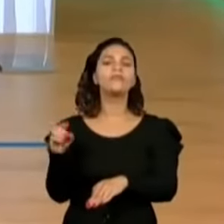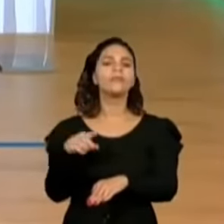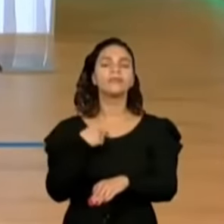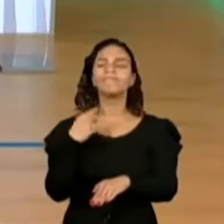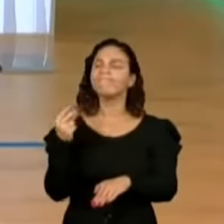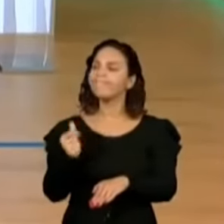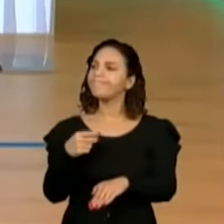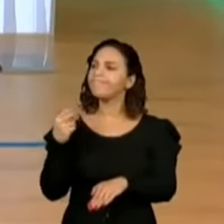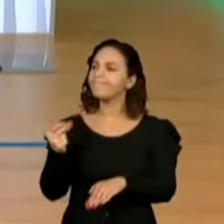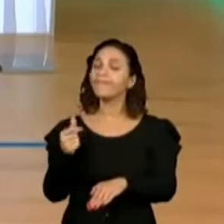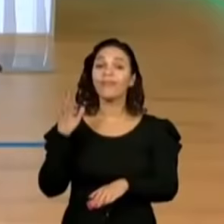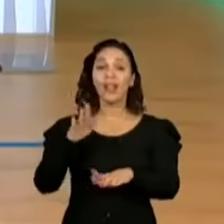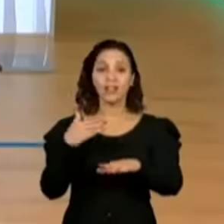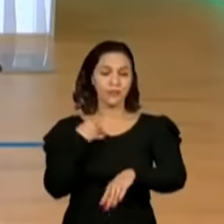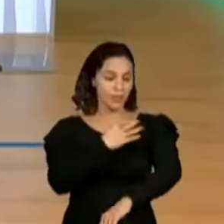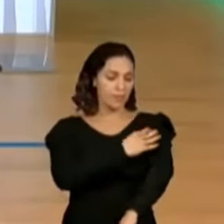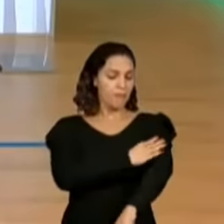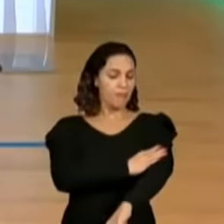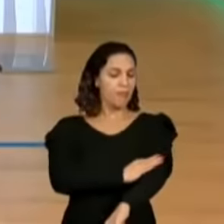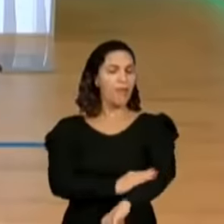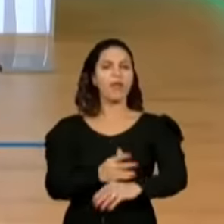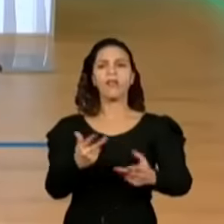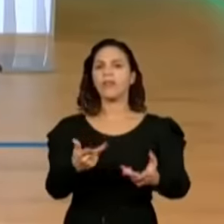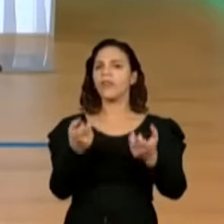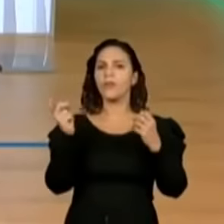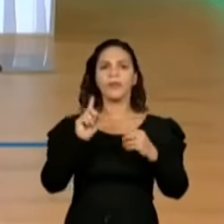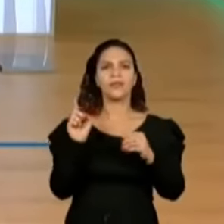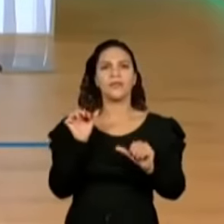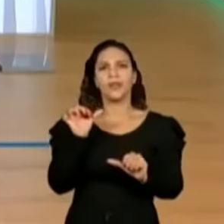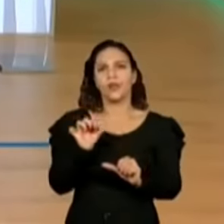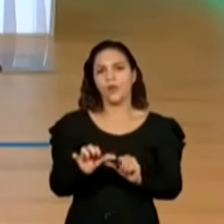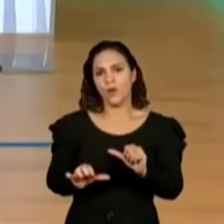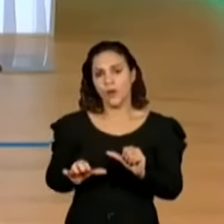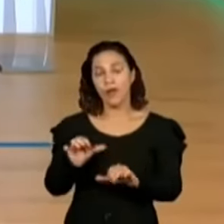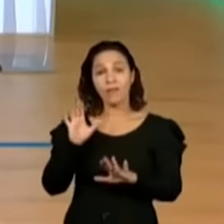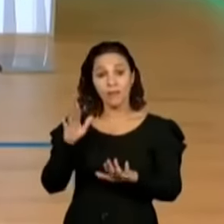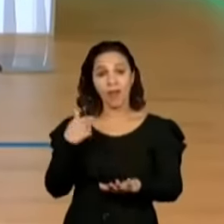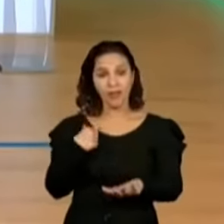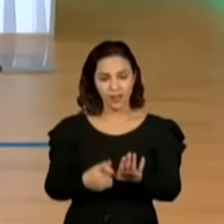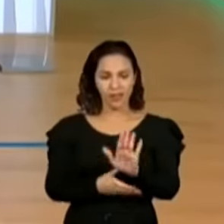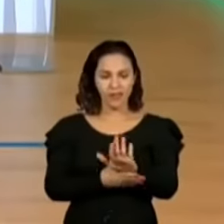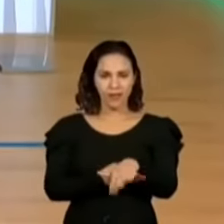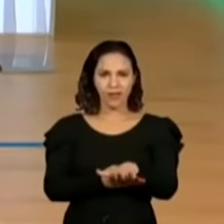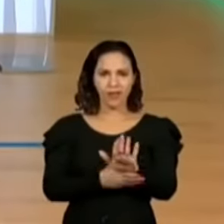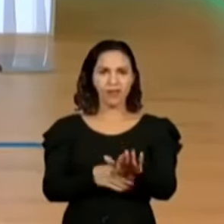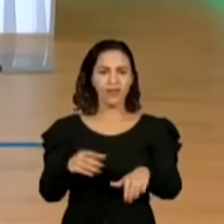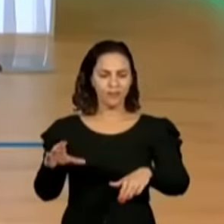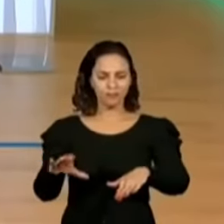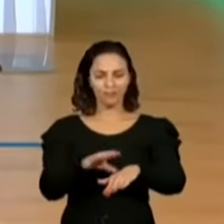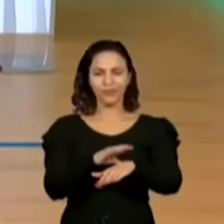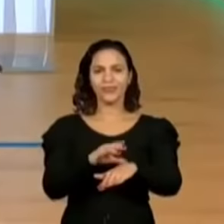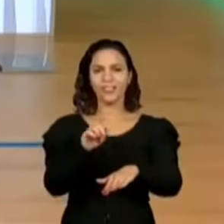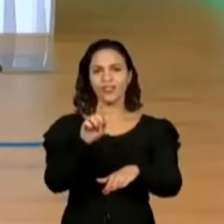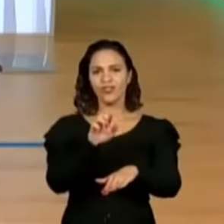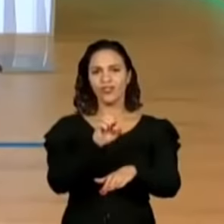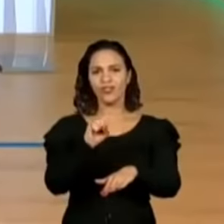essa troca de pele, não é que acontece. Mas nesse período longo que eu fiquei ali com a perna engessada, formou-se uma